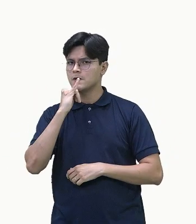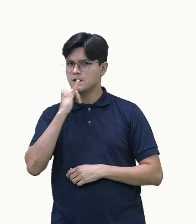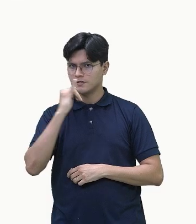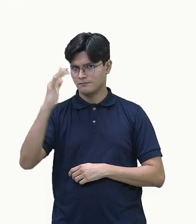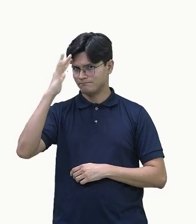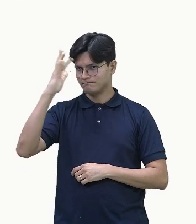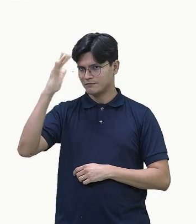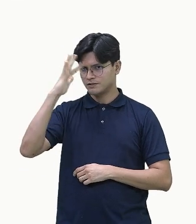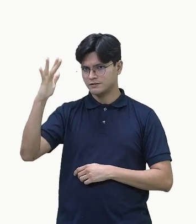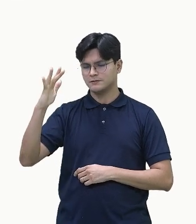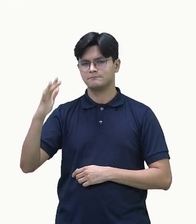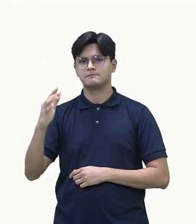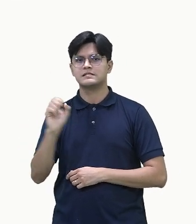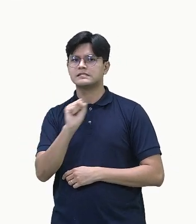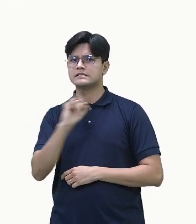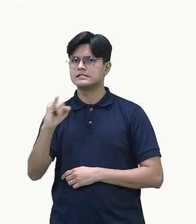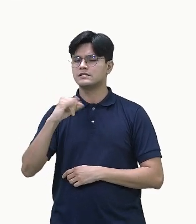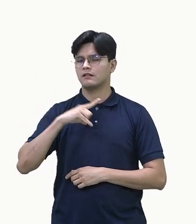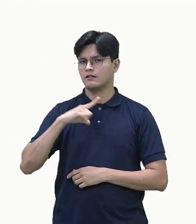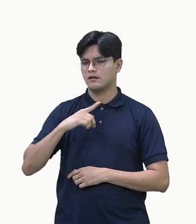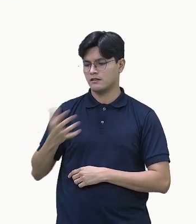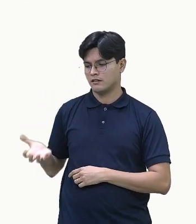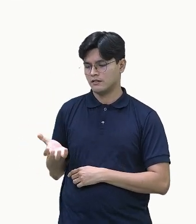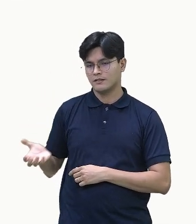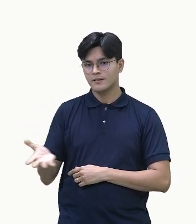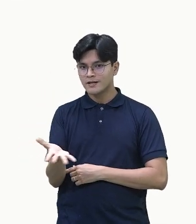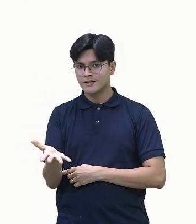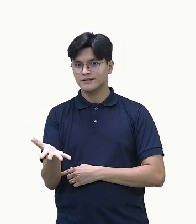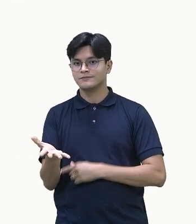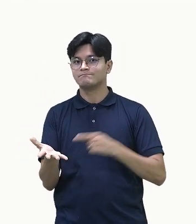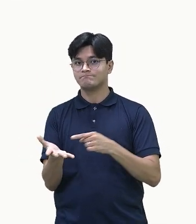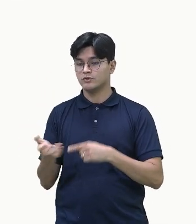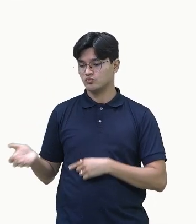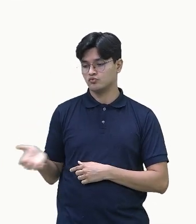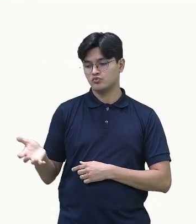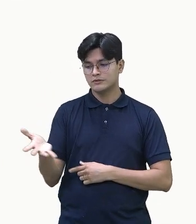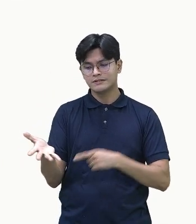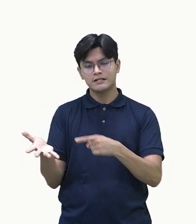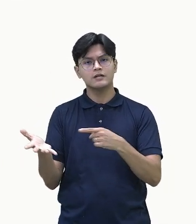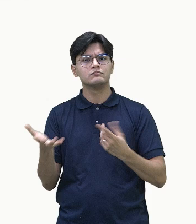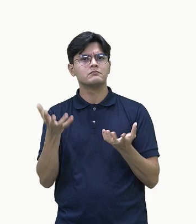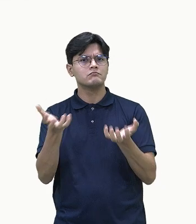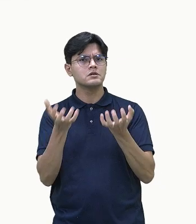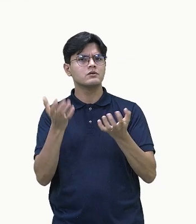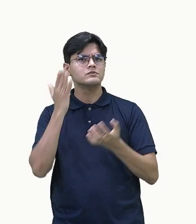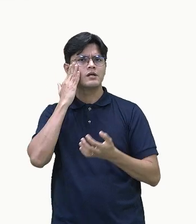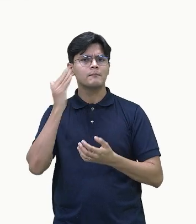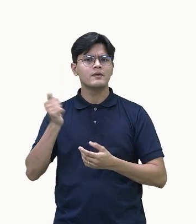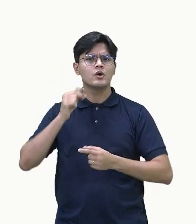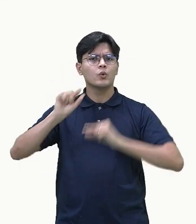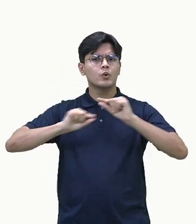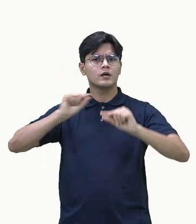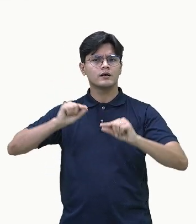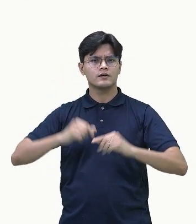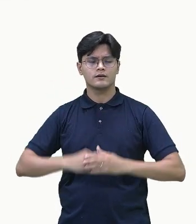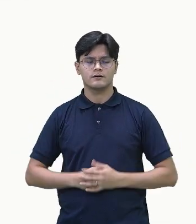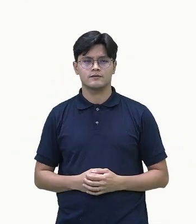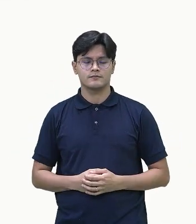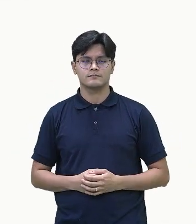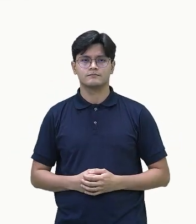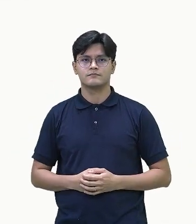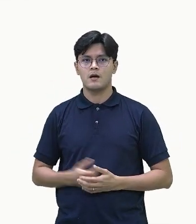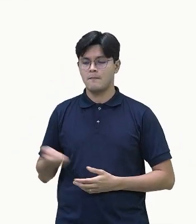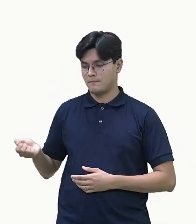eu tenho aqui um dado, tá? E desse dado eu quero saber o seguinte, ao lançar